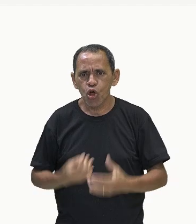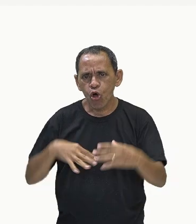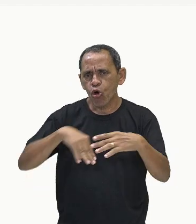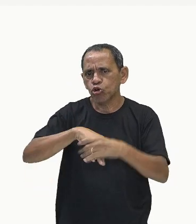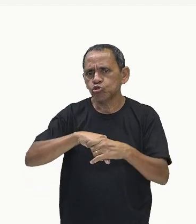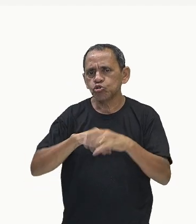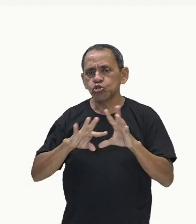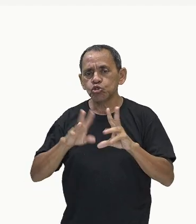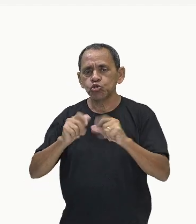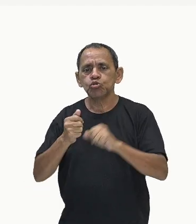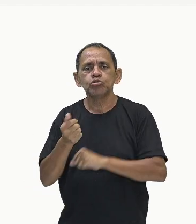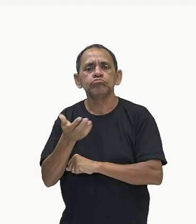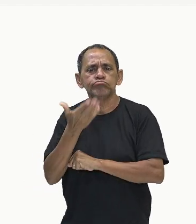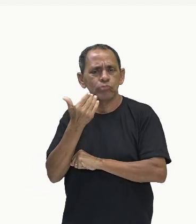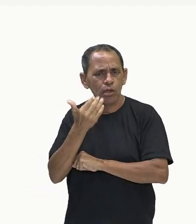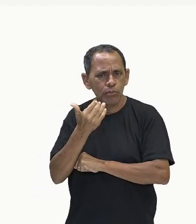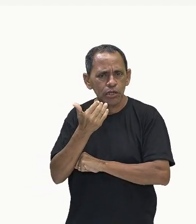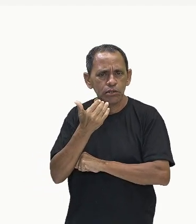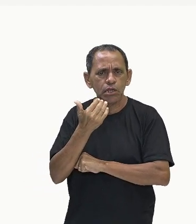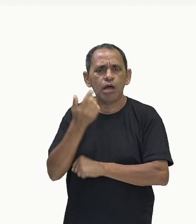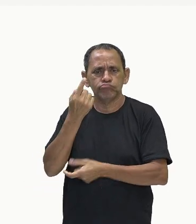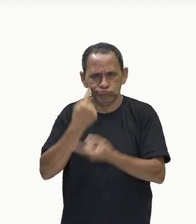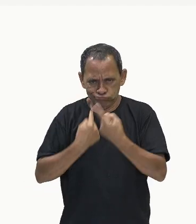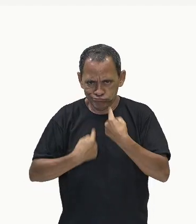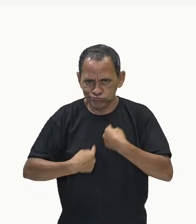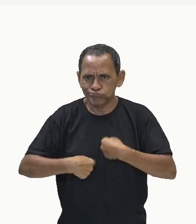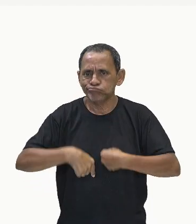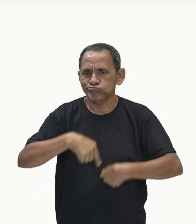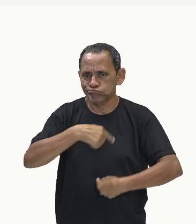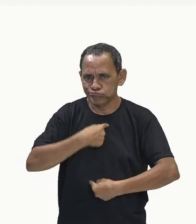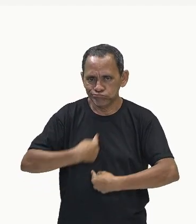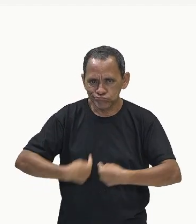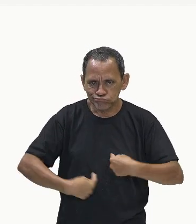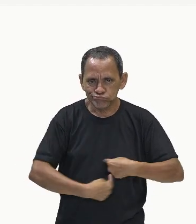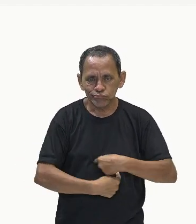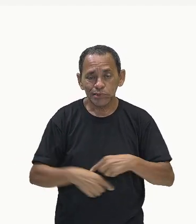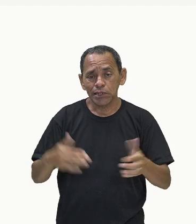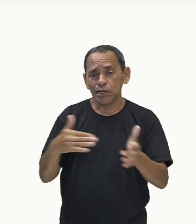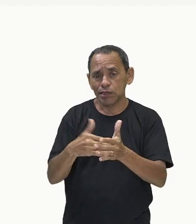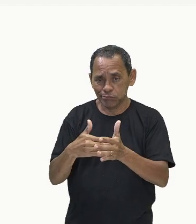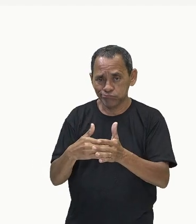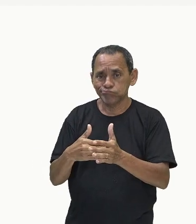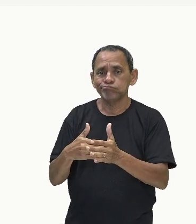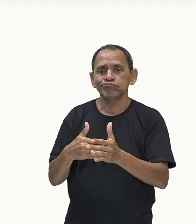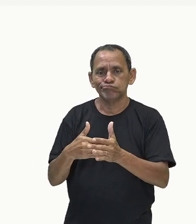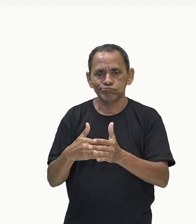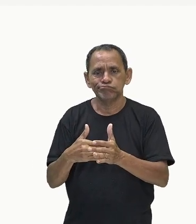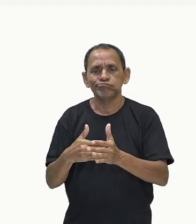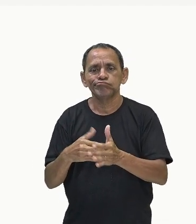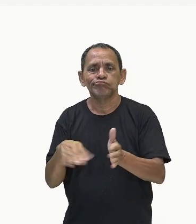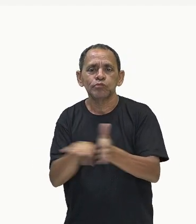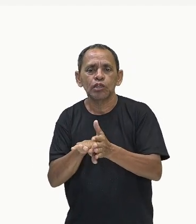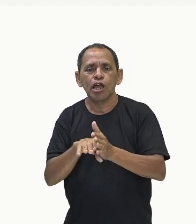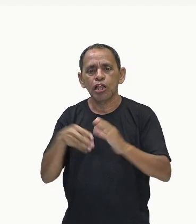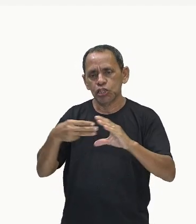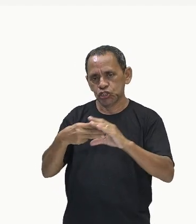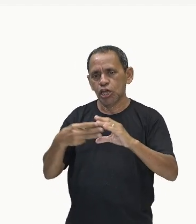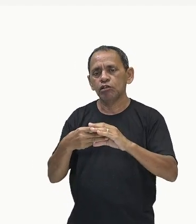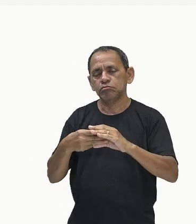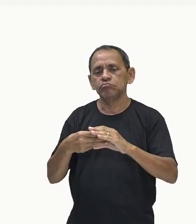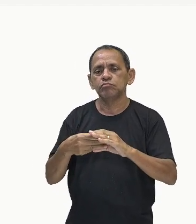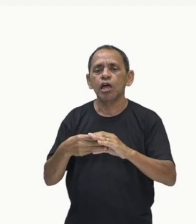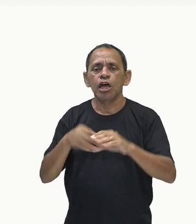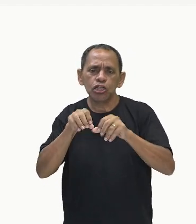do que foi obtido por meio da alimentação até chegar na célula, e essa distribuição ela é feita pelo